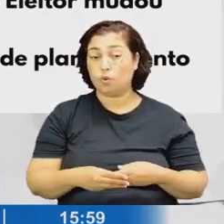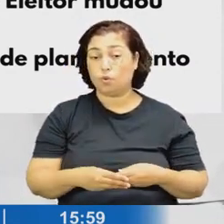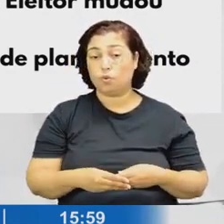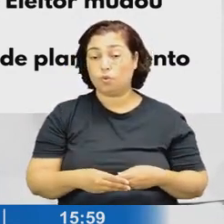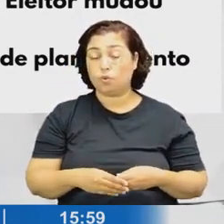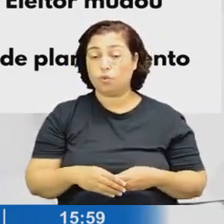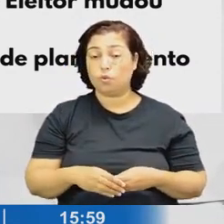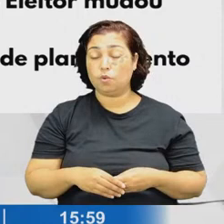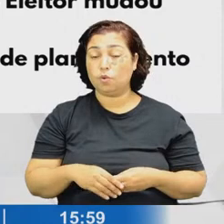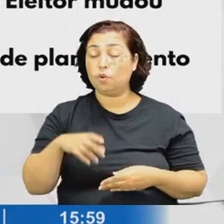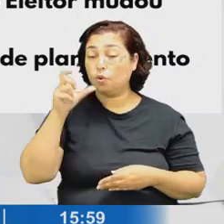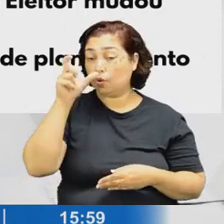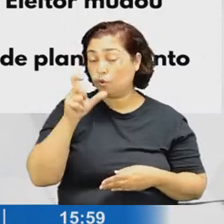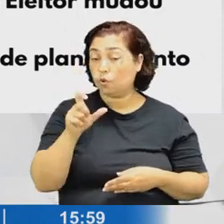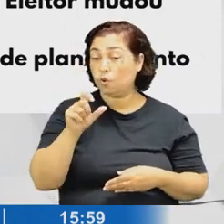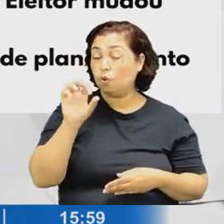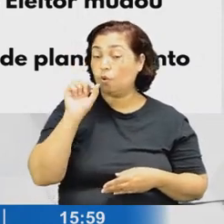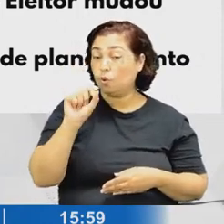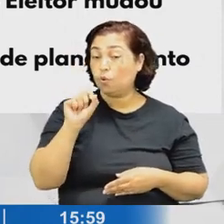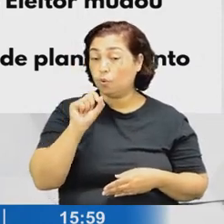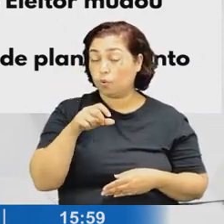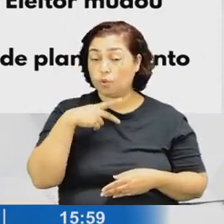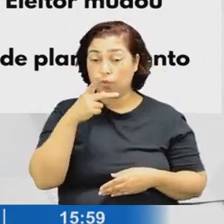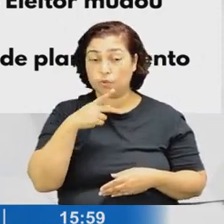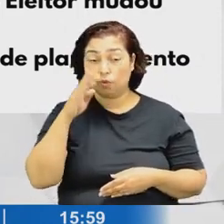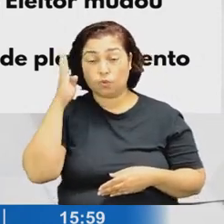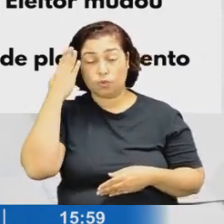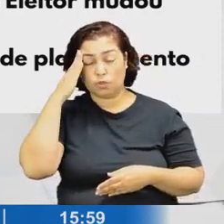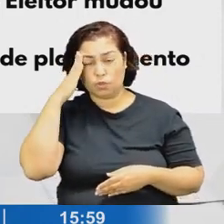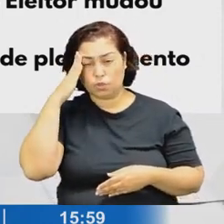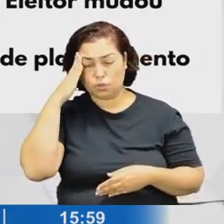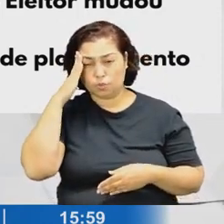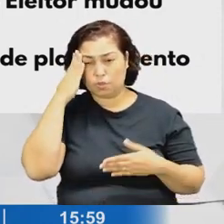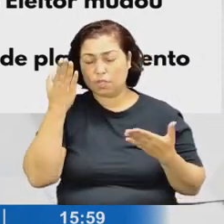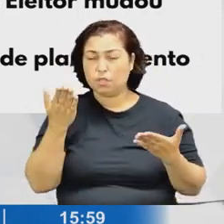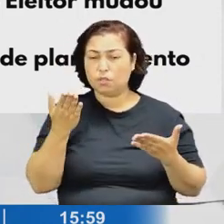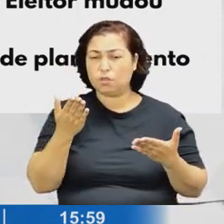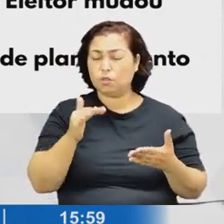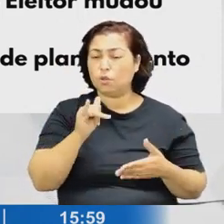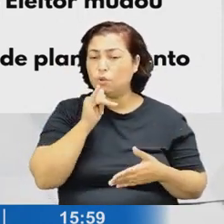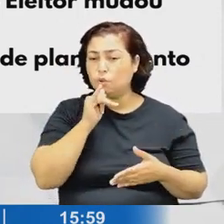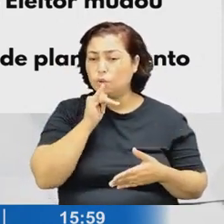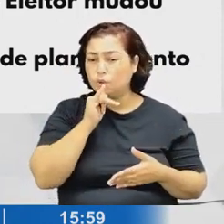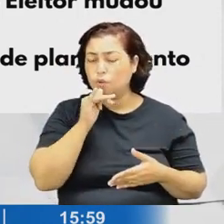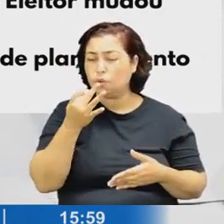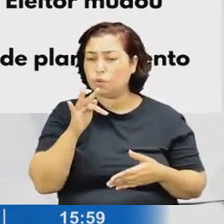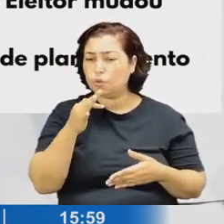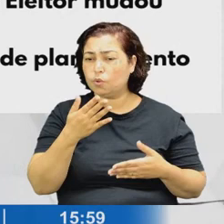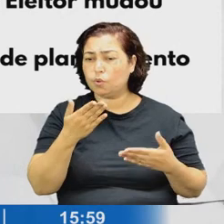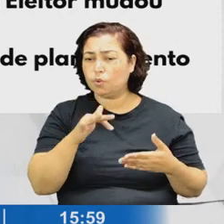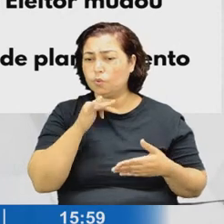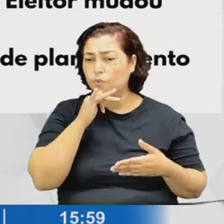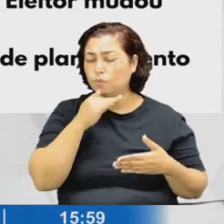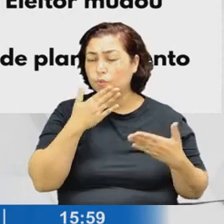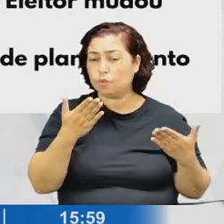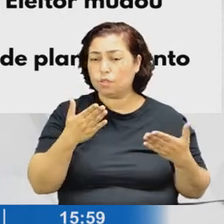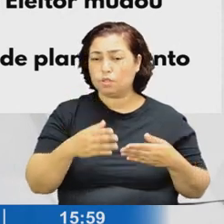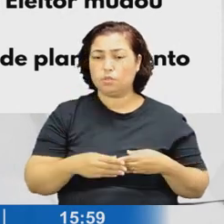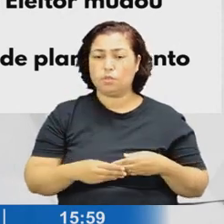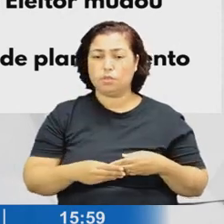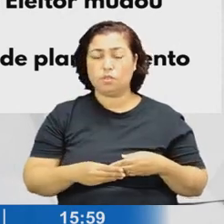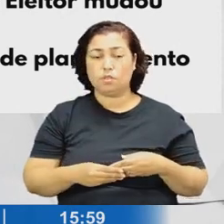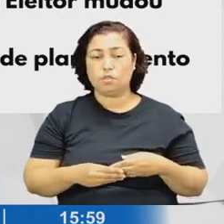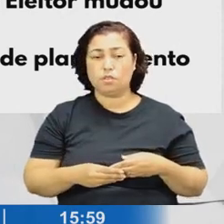no que você tá falando você vai dar entendimento da minha dor né aquele exemplo que eu dei do Córrego o cara falando do bolsonaro Corre lá